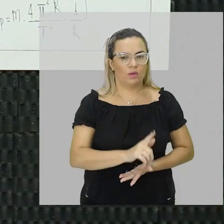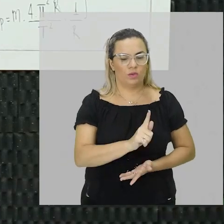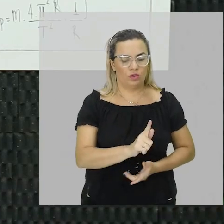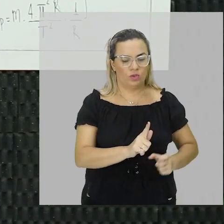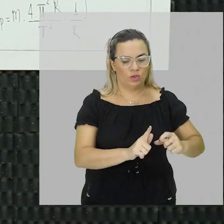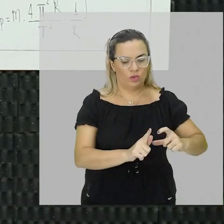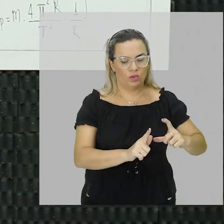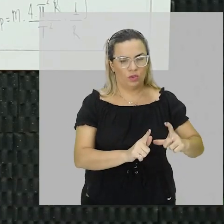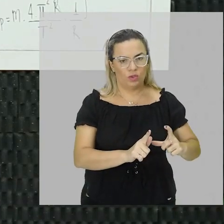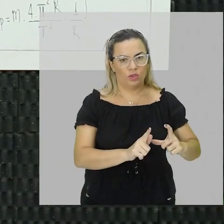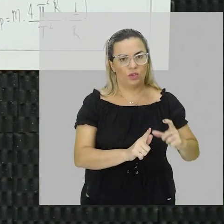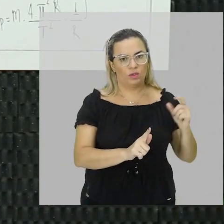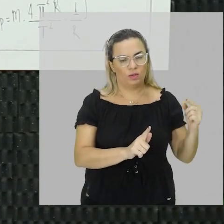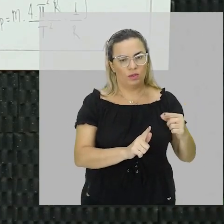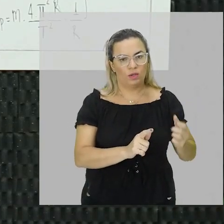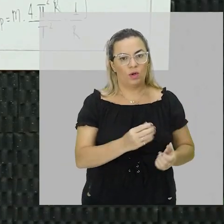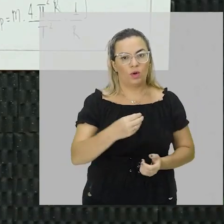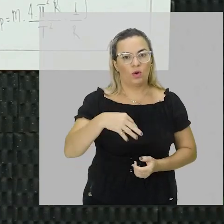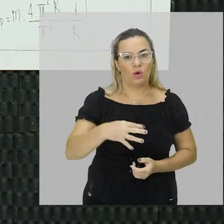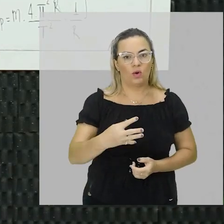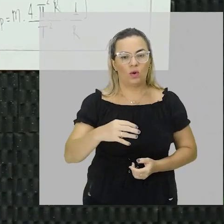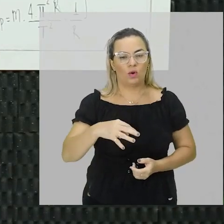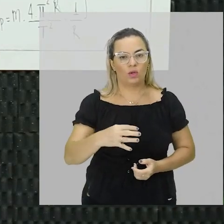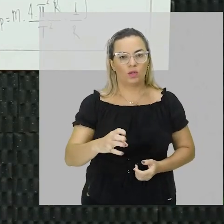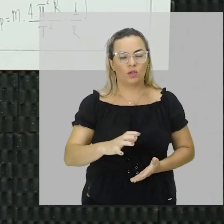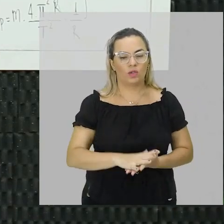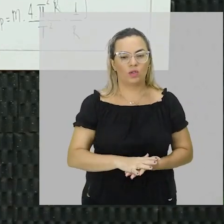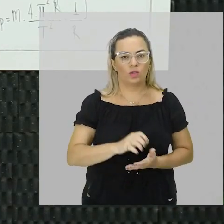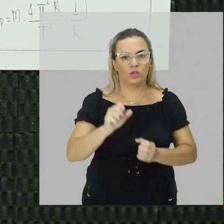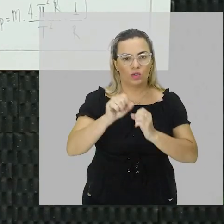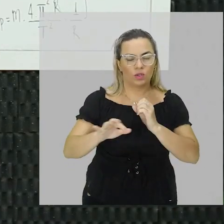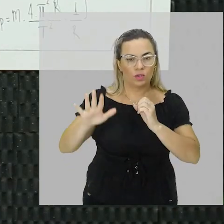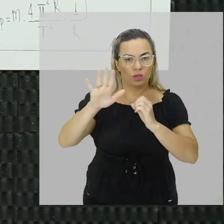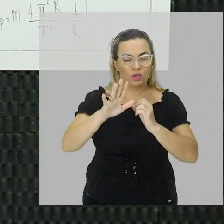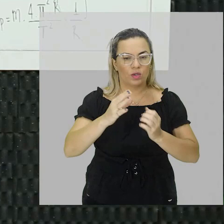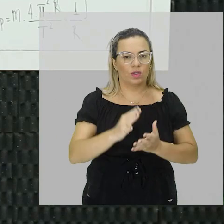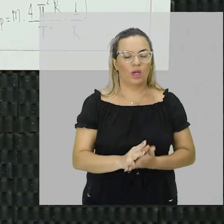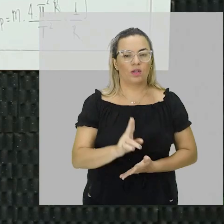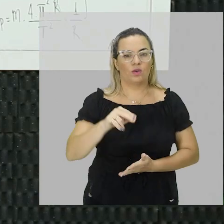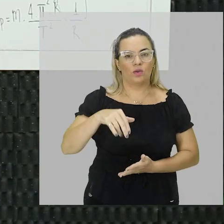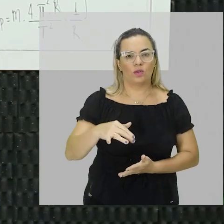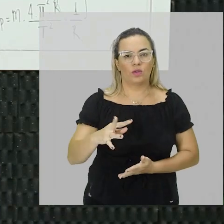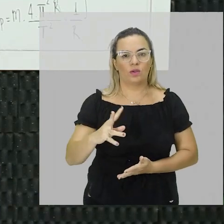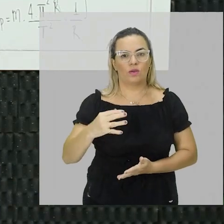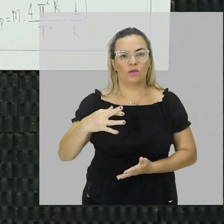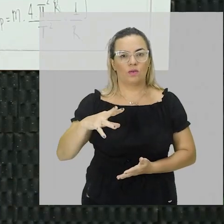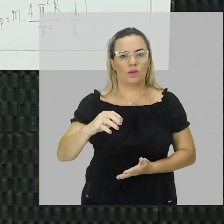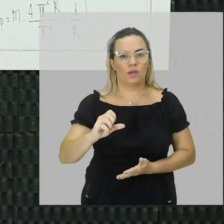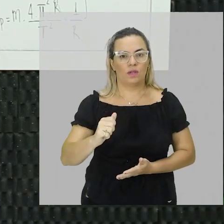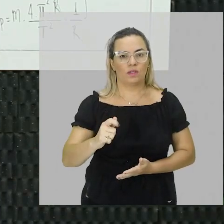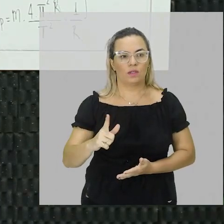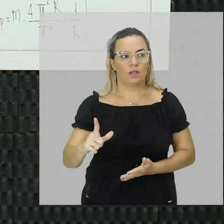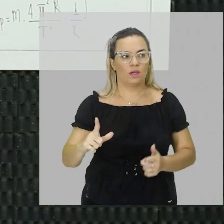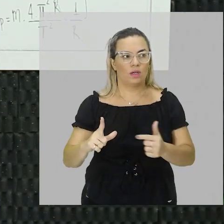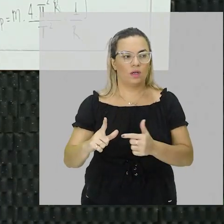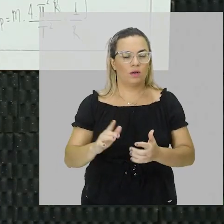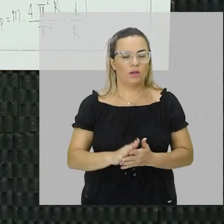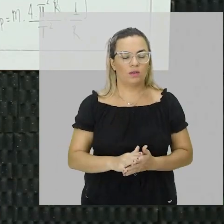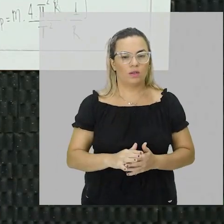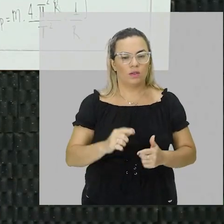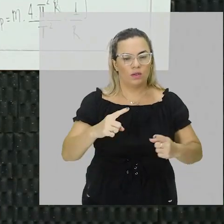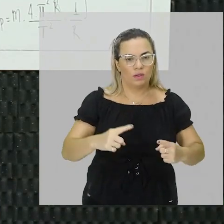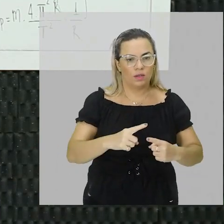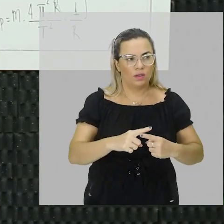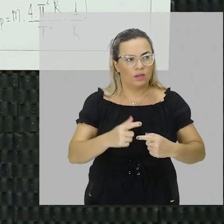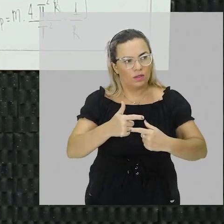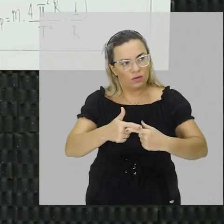G, massa do buraco negro, né, raio, né, distância média aí ao